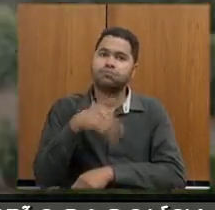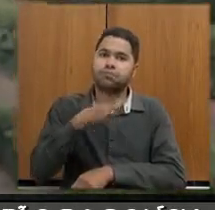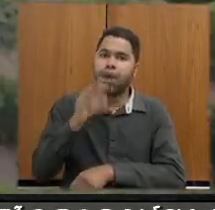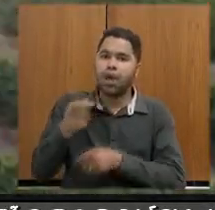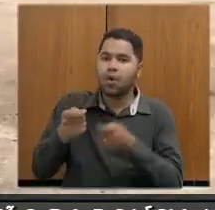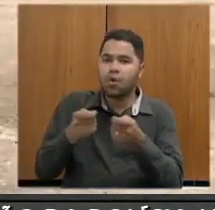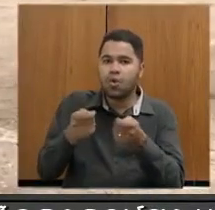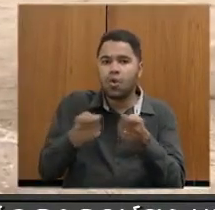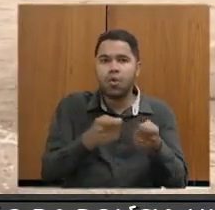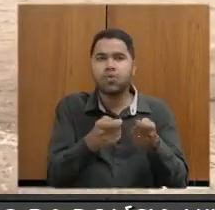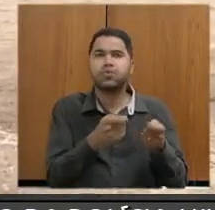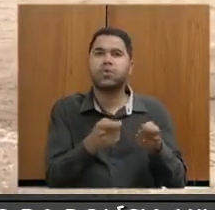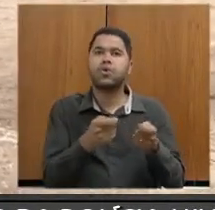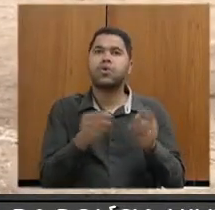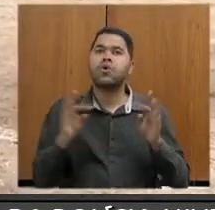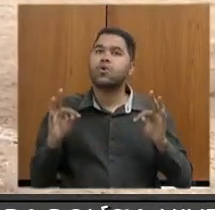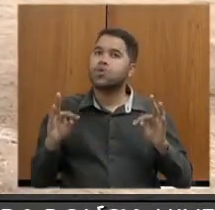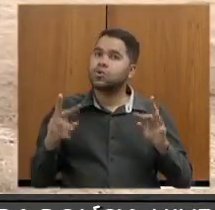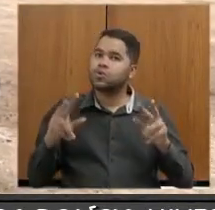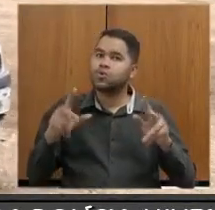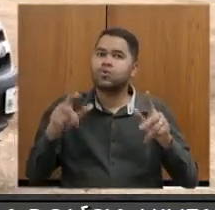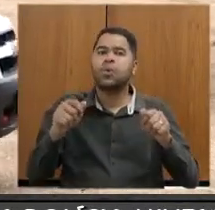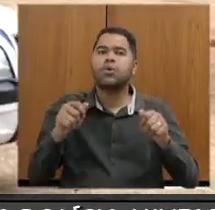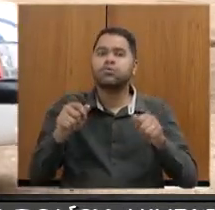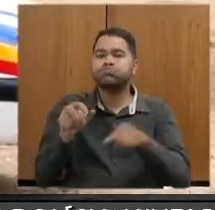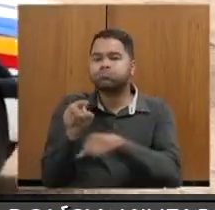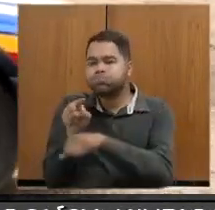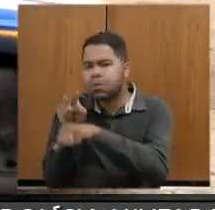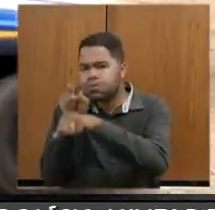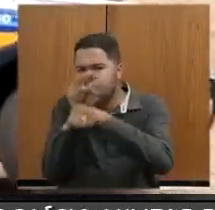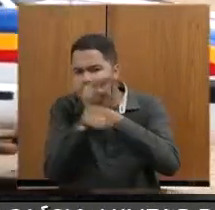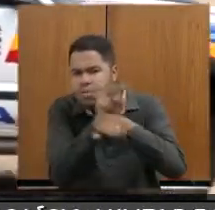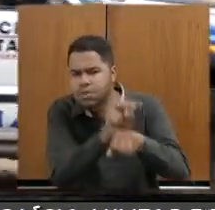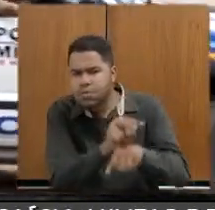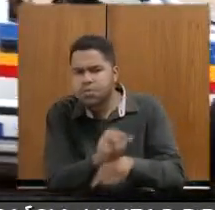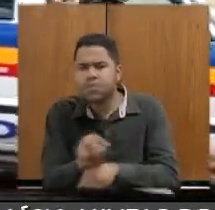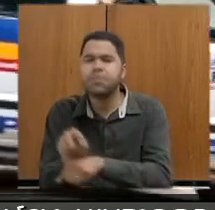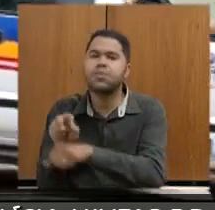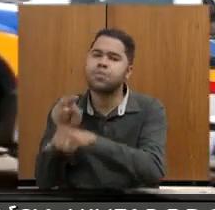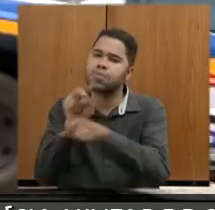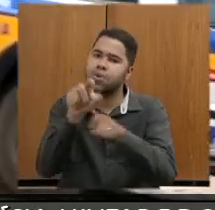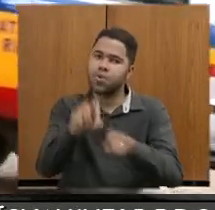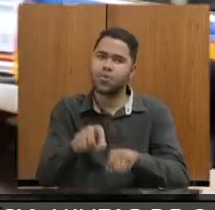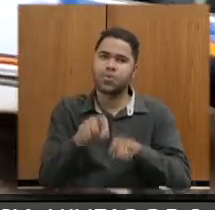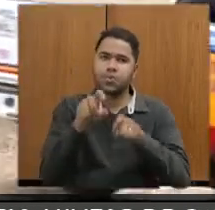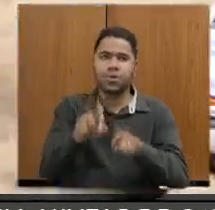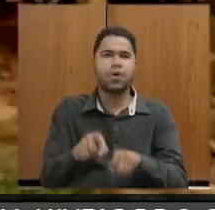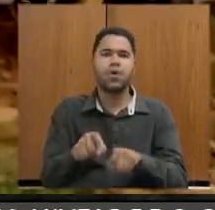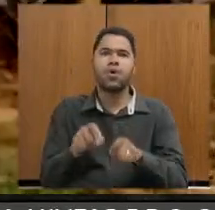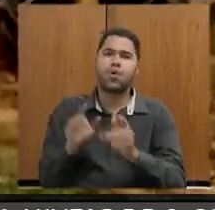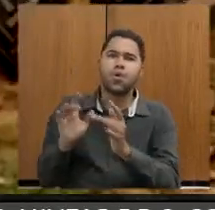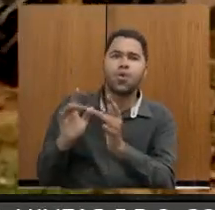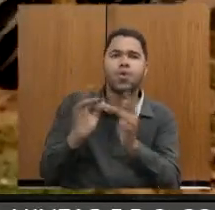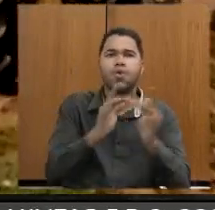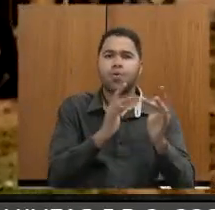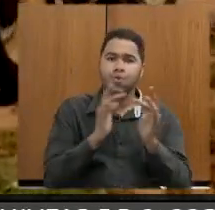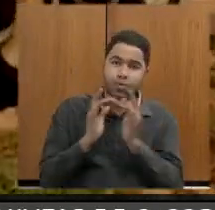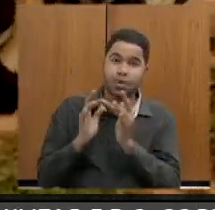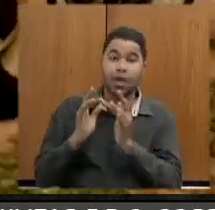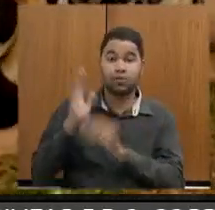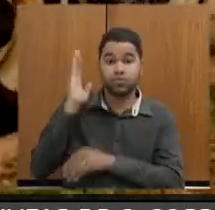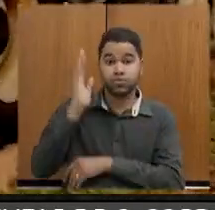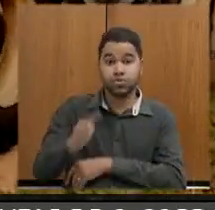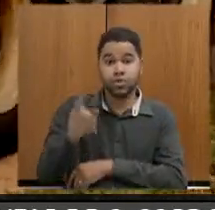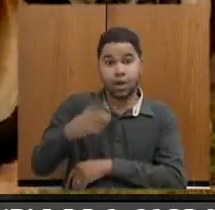controle da Patrulha Rural para que todos façam parte das redes de proteção Rural existentes com contato direto dos proprietários